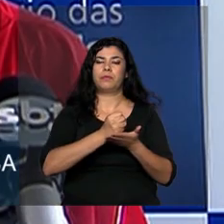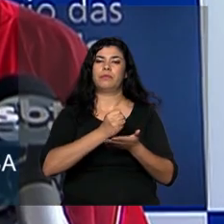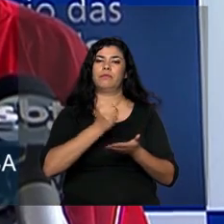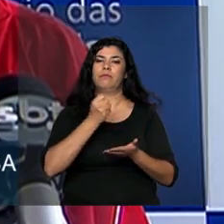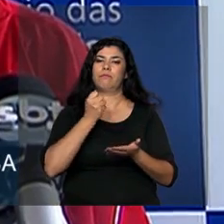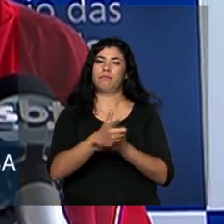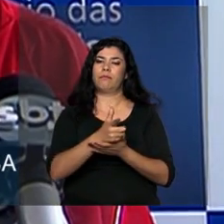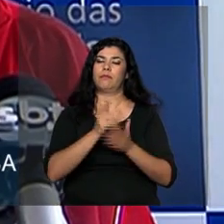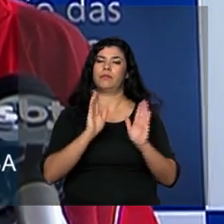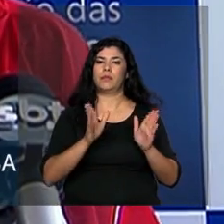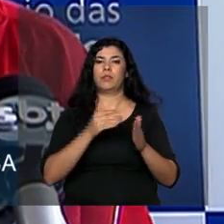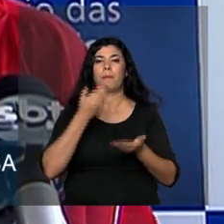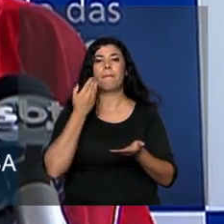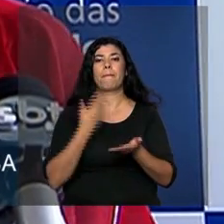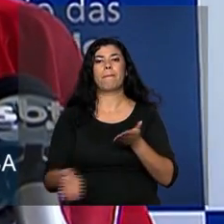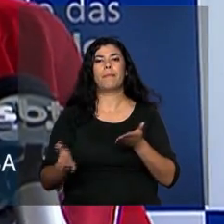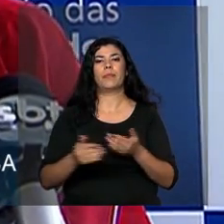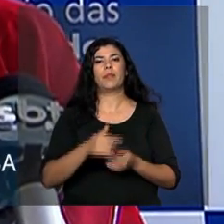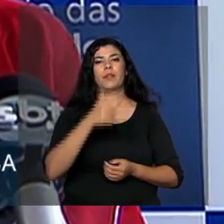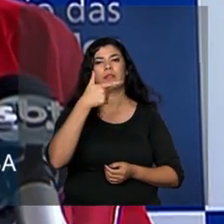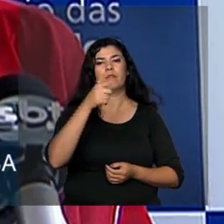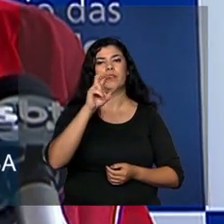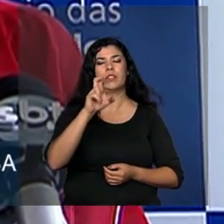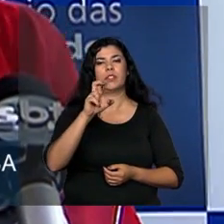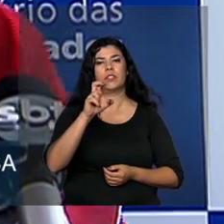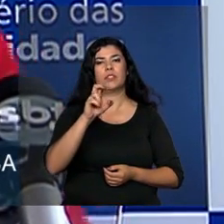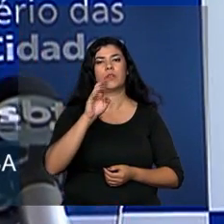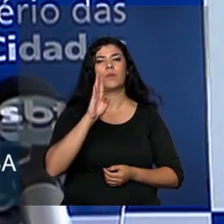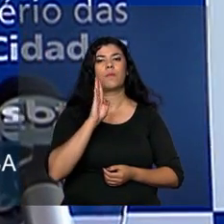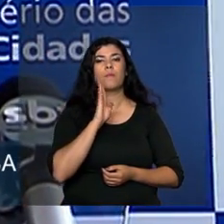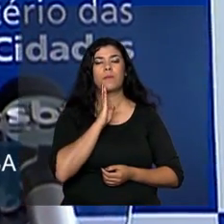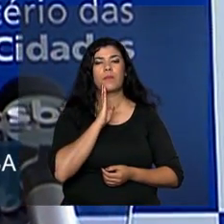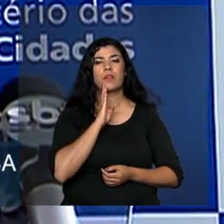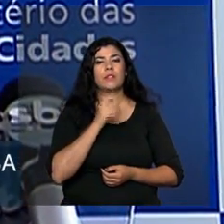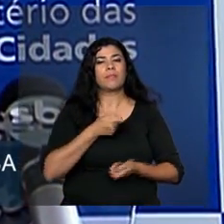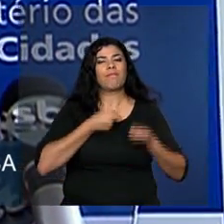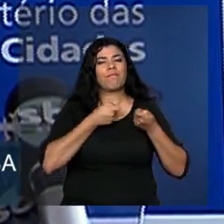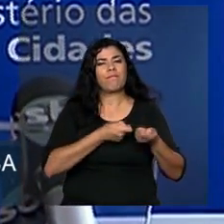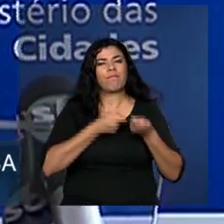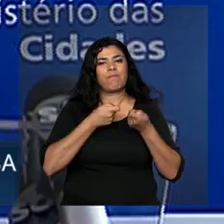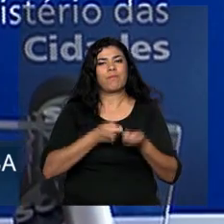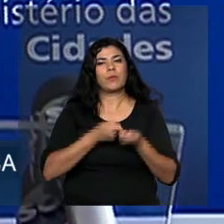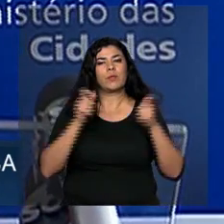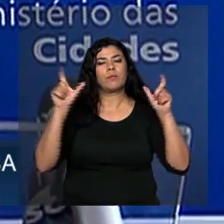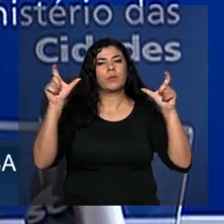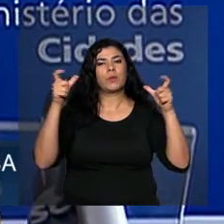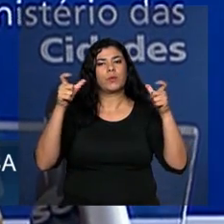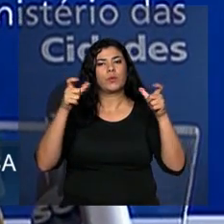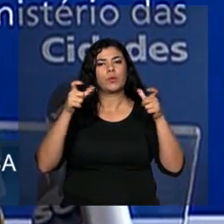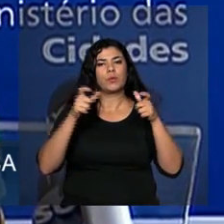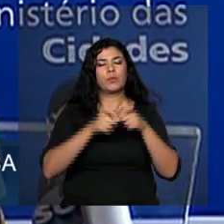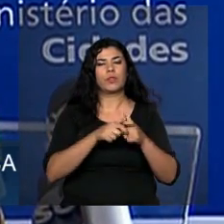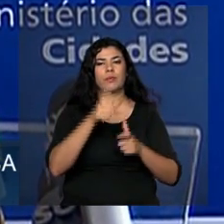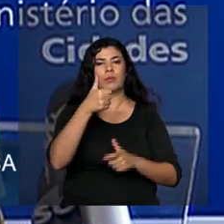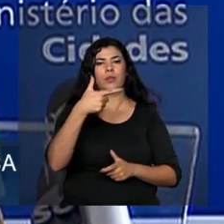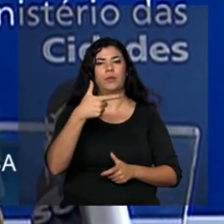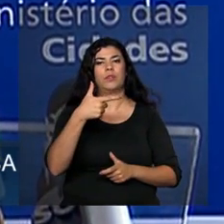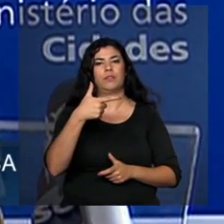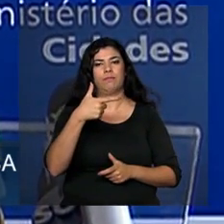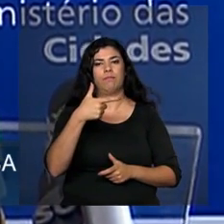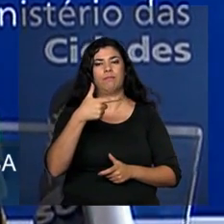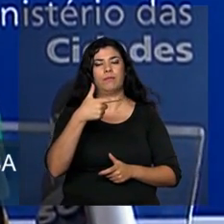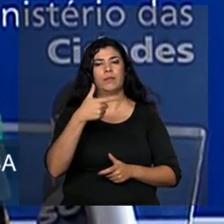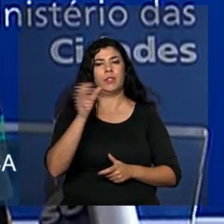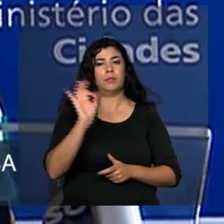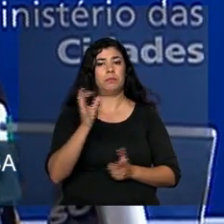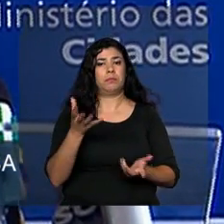a gente perdeu 25 bilhões. Então estamos diminuindo a perda para 12. É isso que nós estamos fazendo. Nós